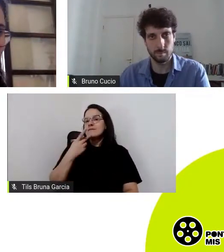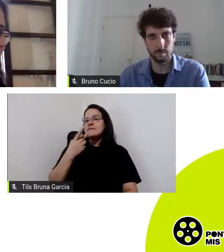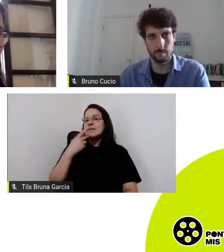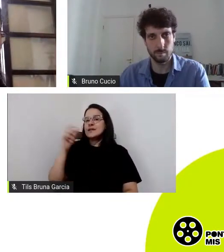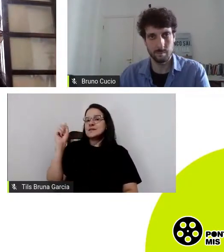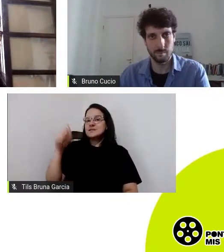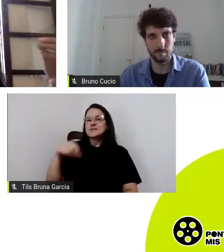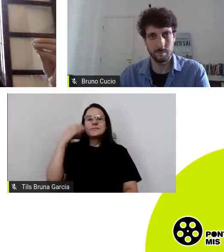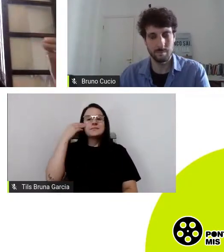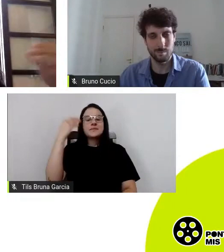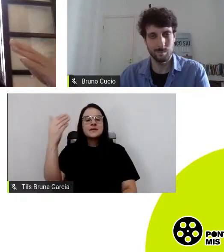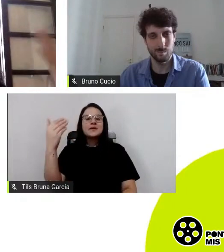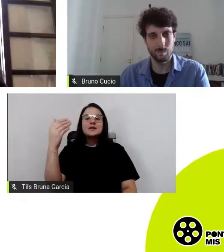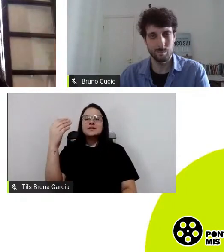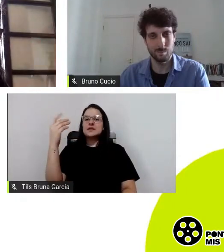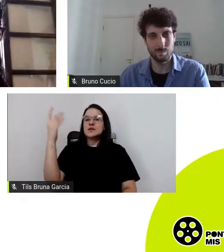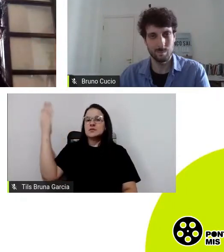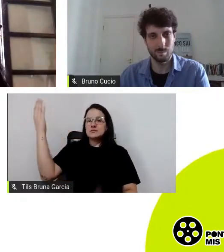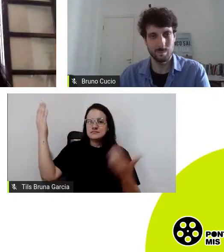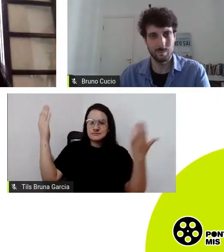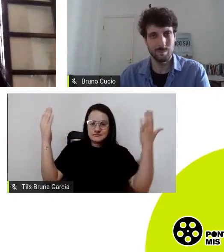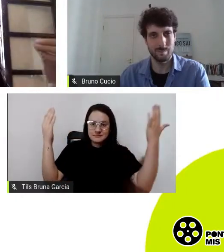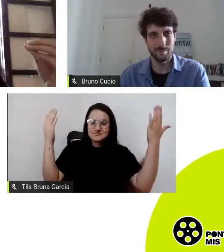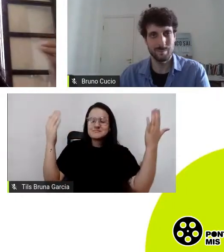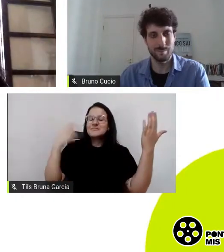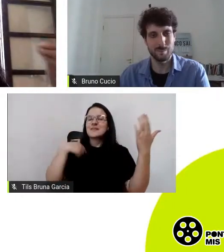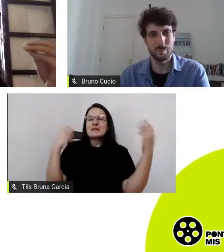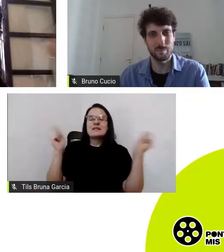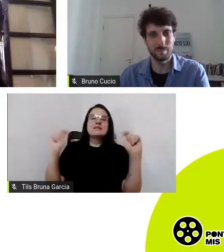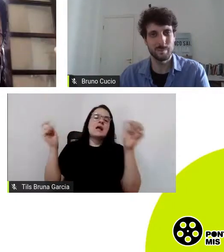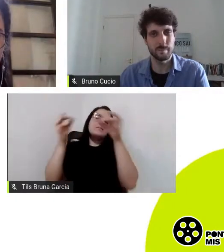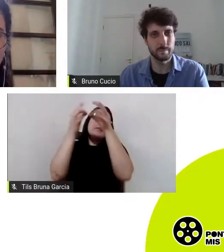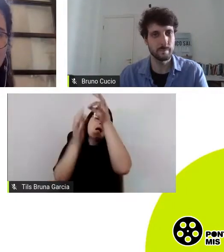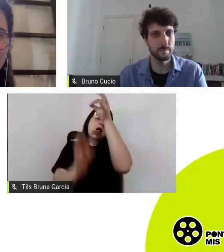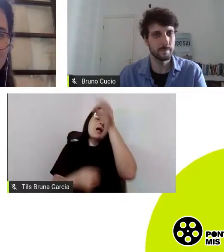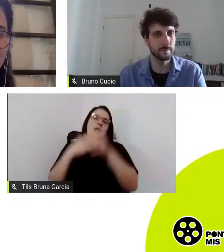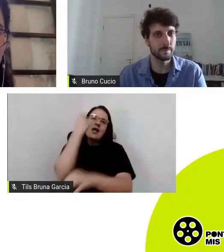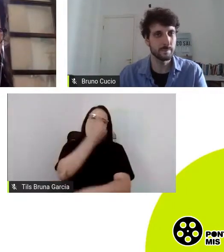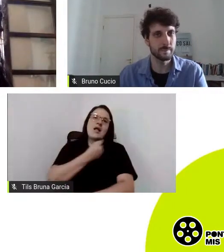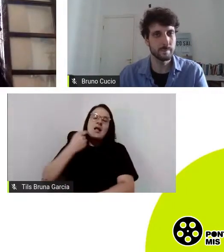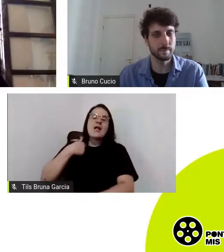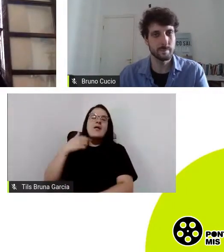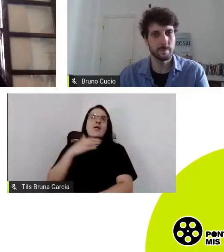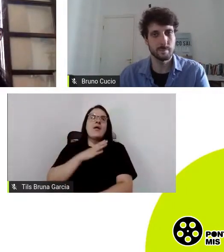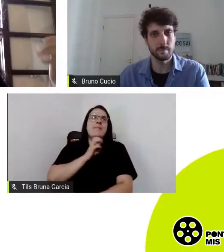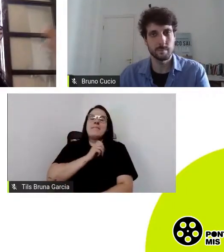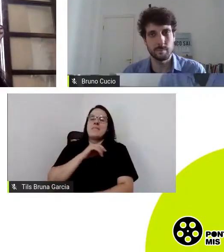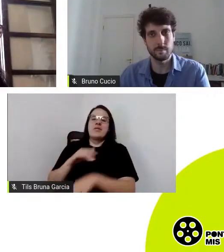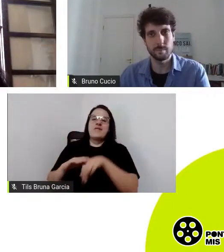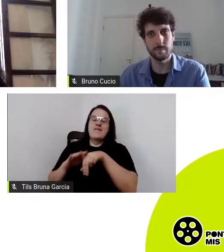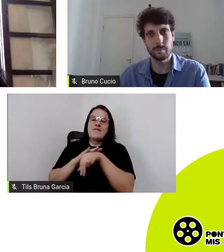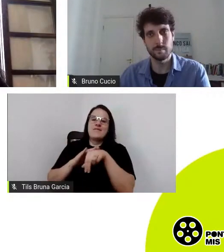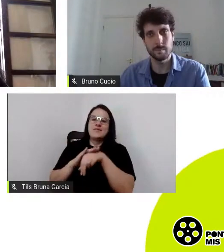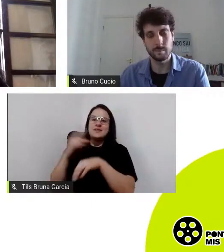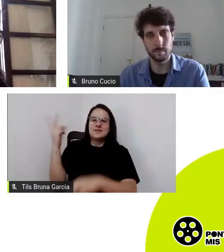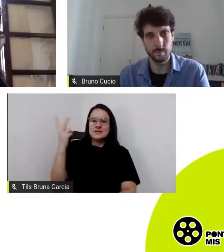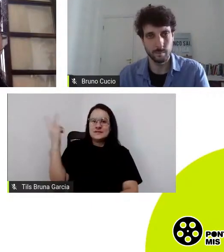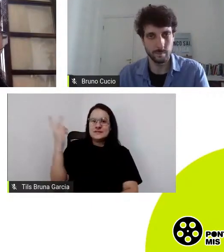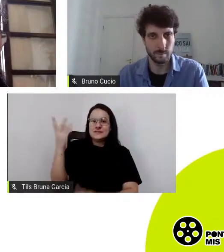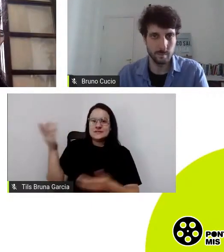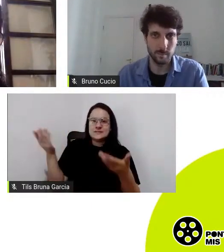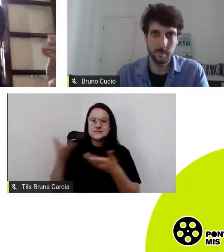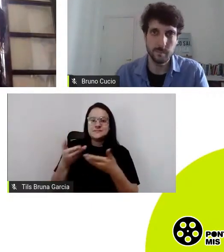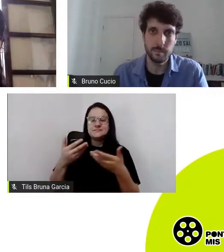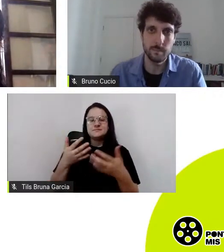tantas coisas para a gente falar, né. Obrigada, Bruno e Jorge, eu ficaria aqui horas discutindo com vocês, adorei a nossa conversa.